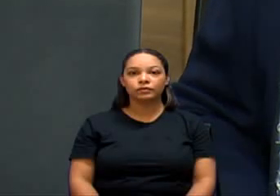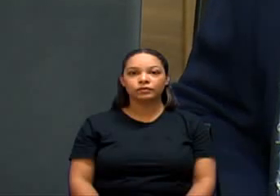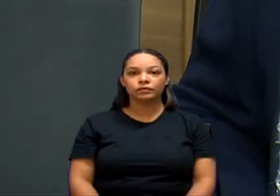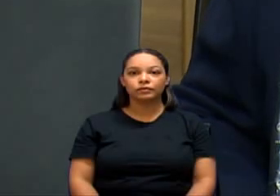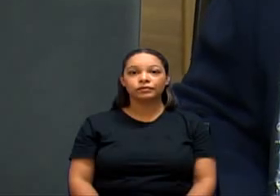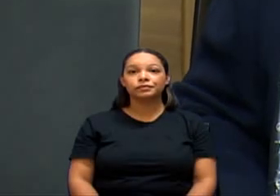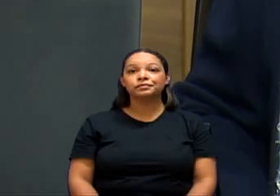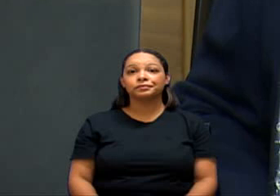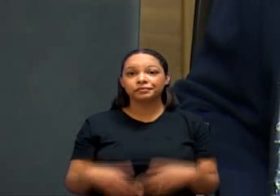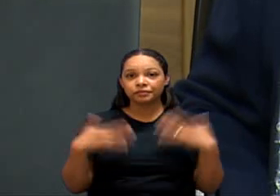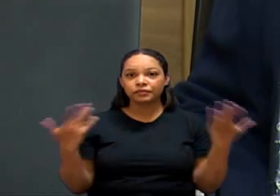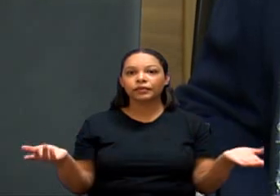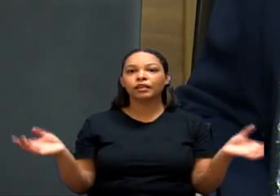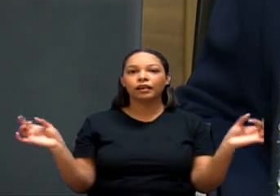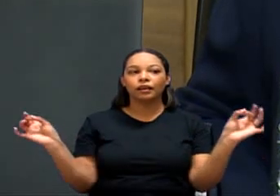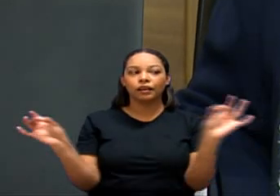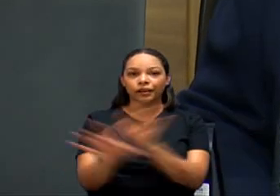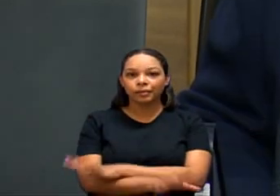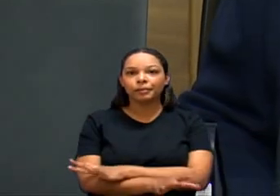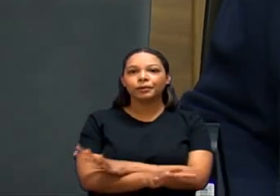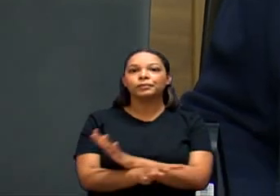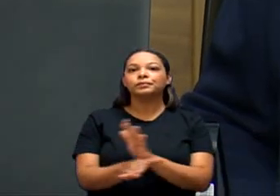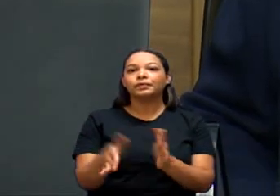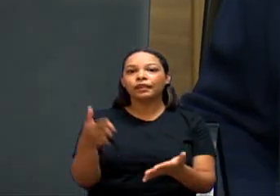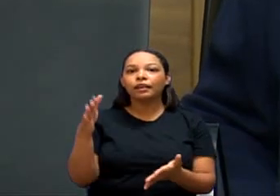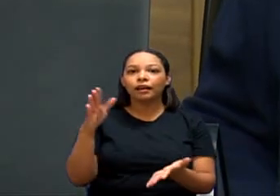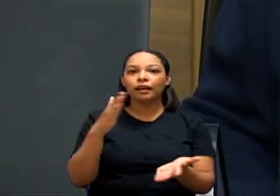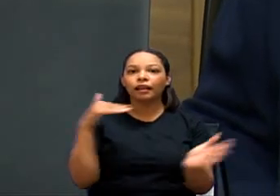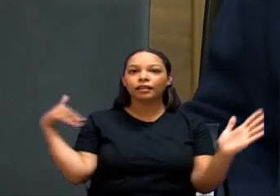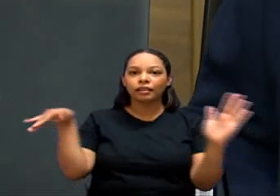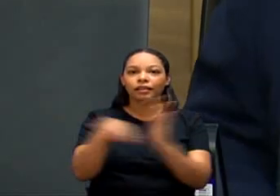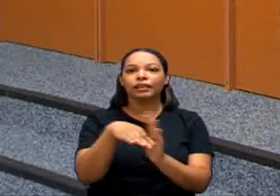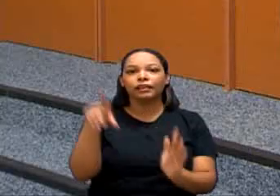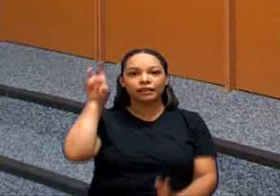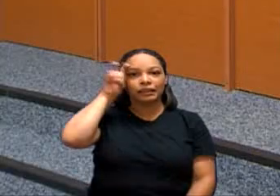Não tendo mais nada a tratar, eu quero encerrar nosso trabalho e até a próxima quinta-feira, se Deus quiser.